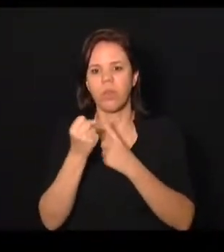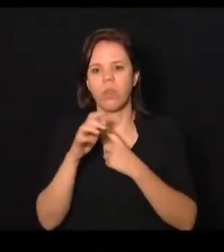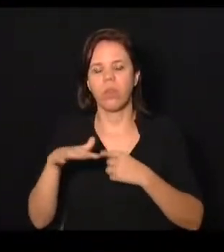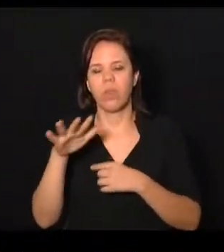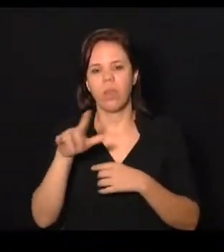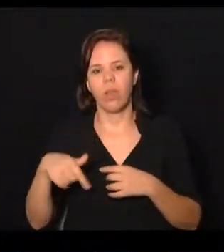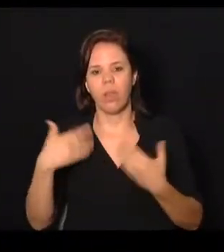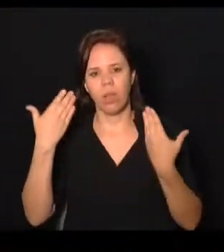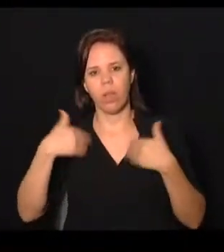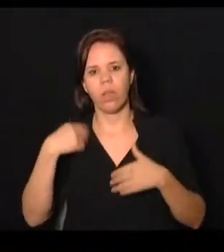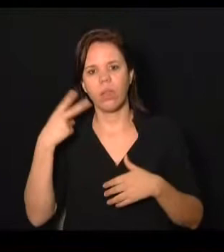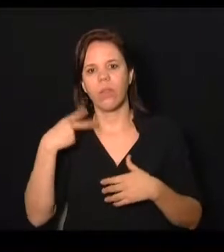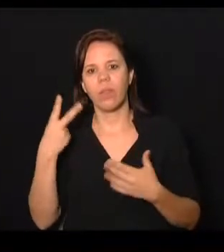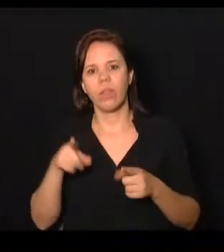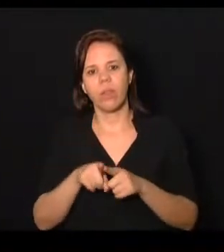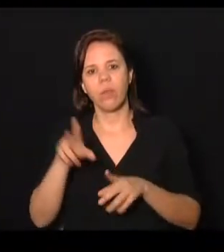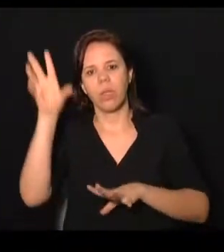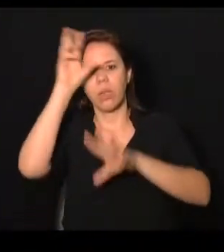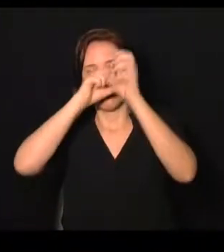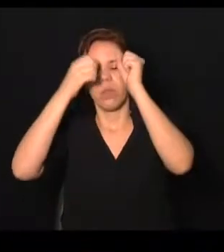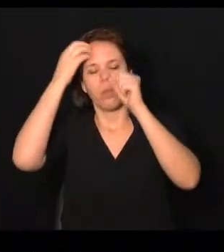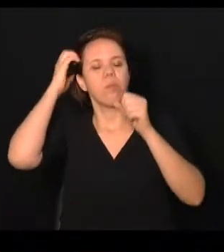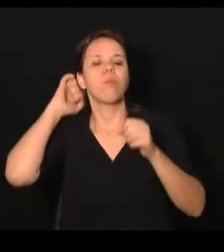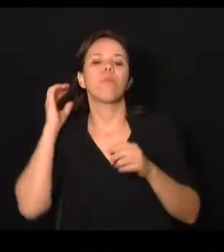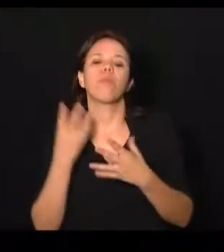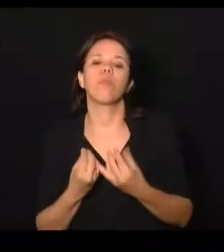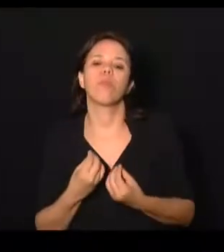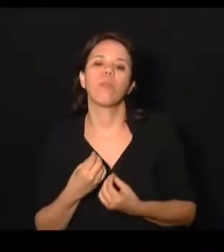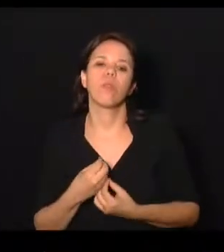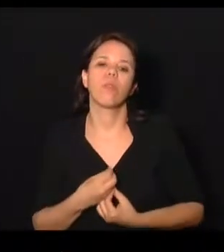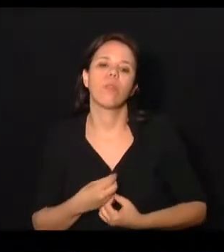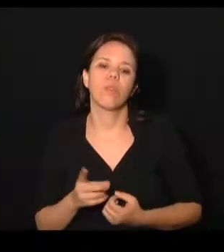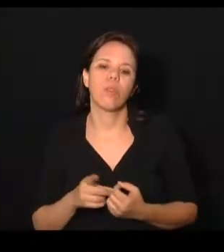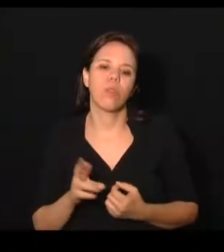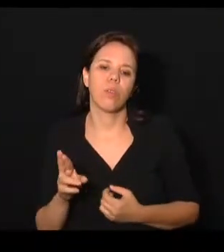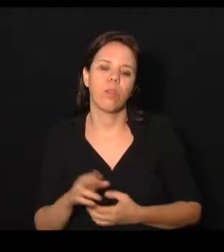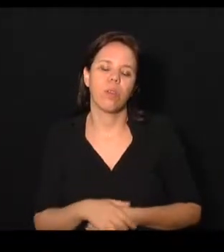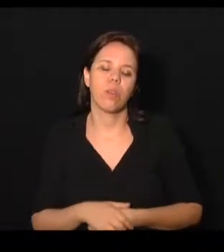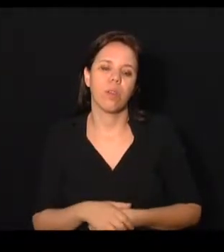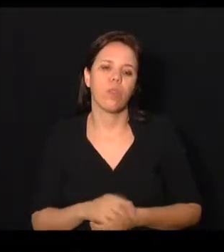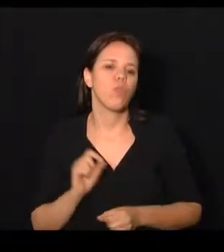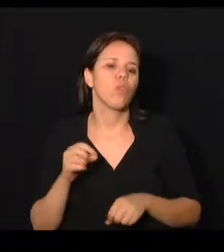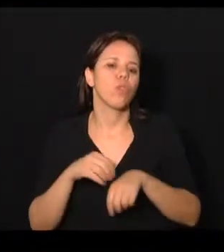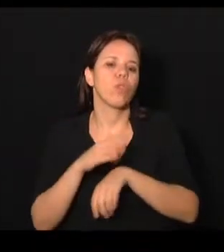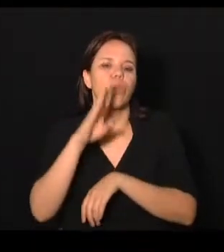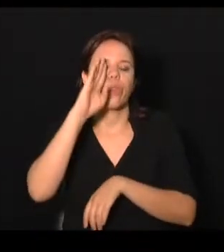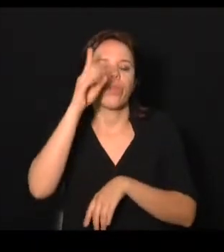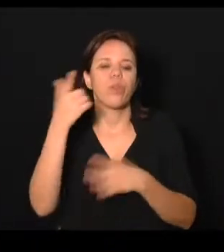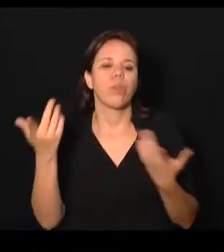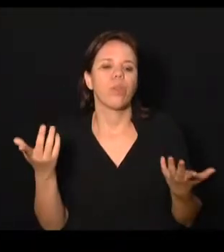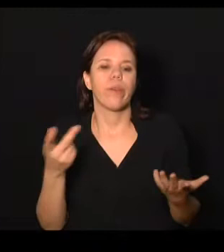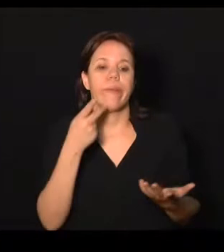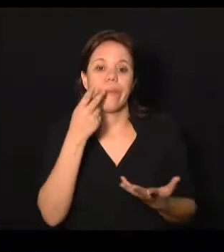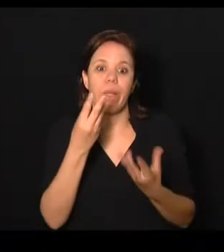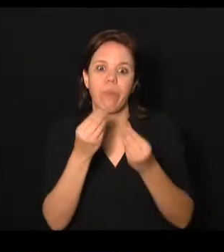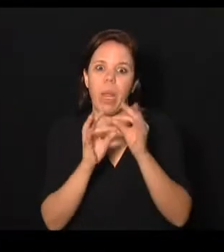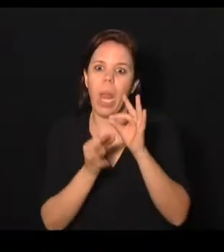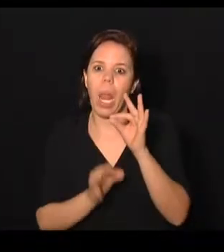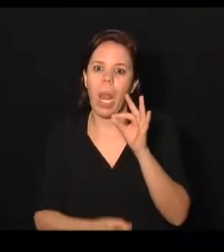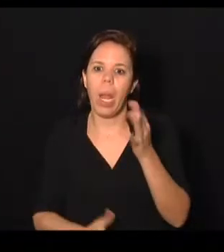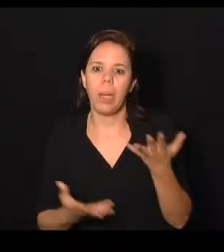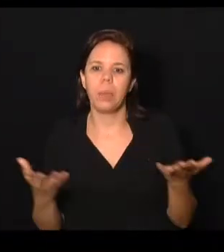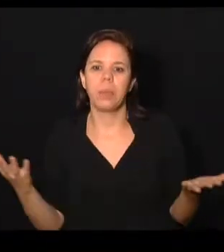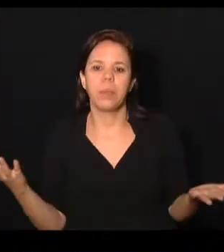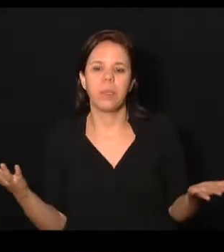esse vereador, né, que pude aprender muito com a palavra da doutora. Quais as principais dicas que ela deu? Porque ela falou bastante a